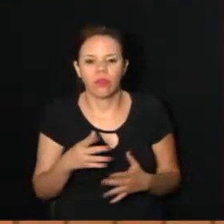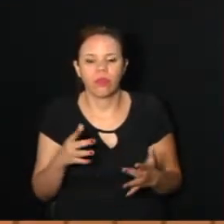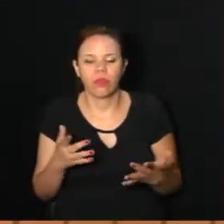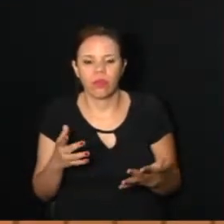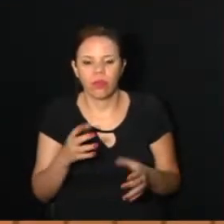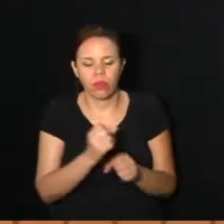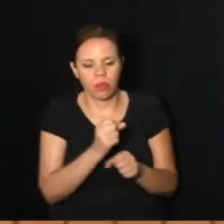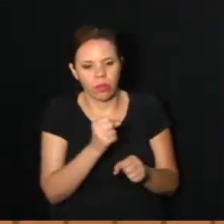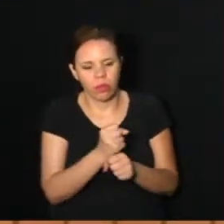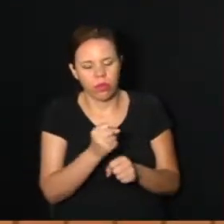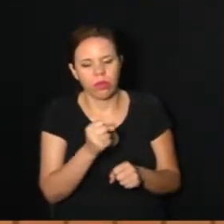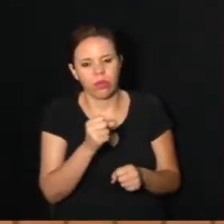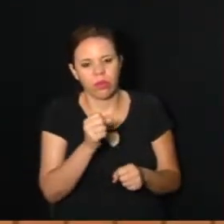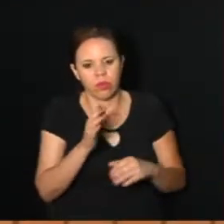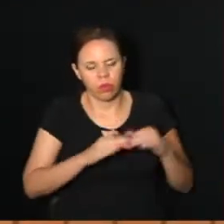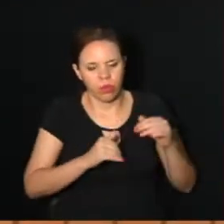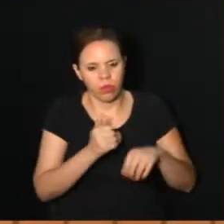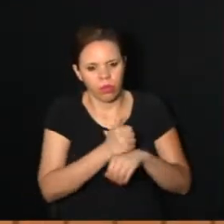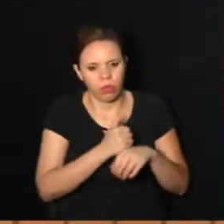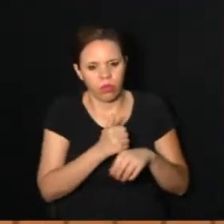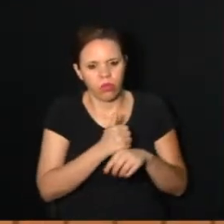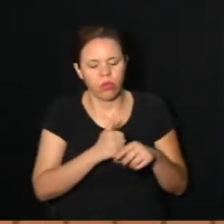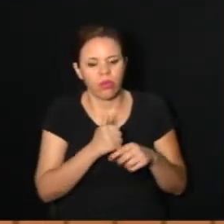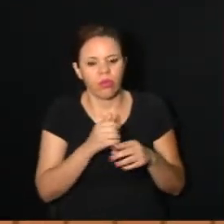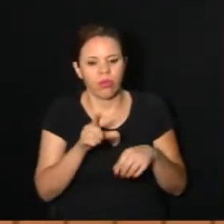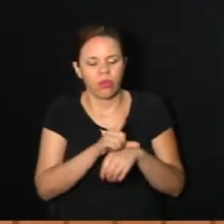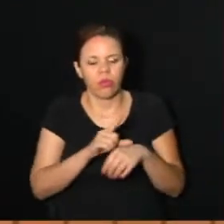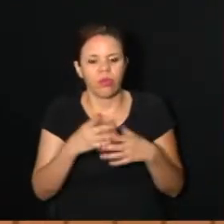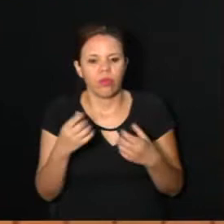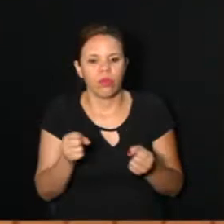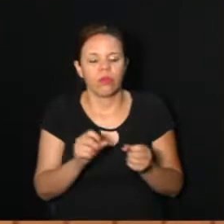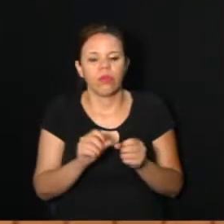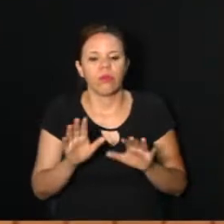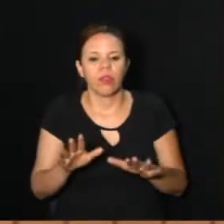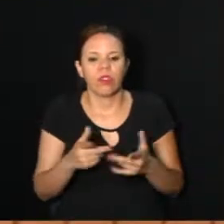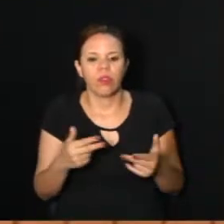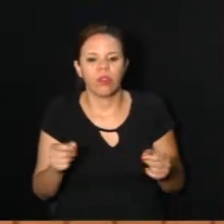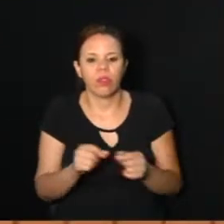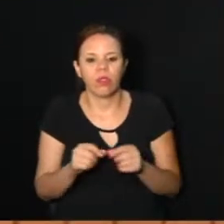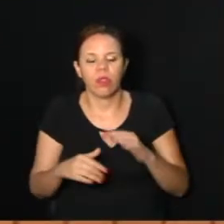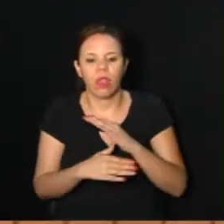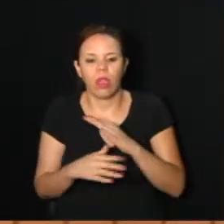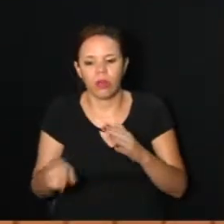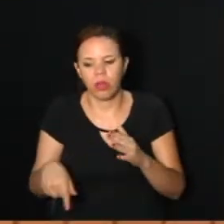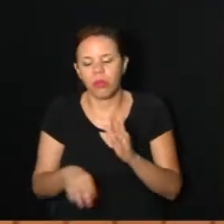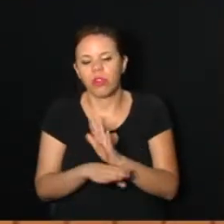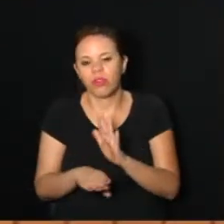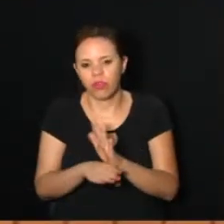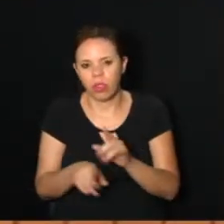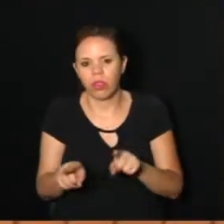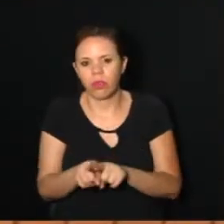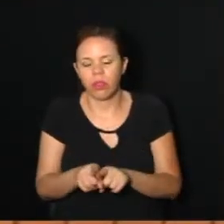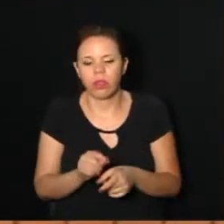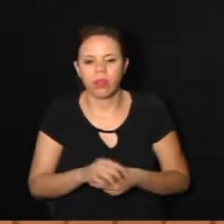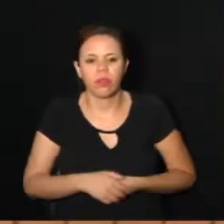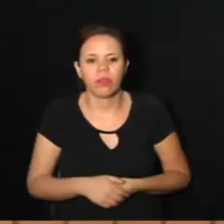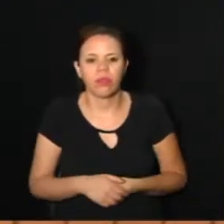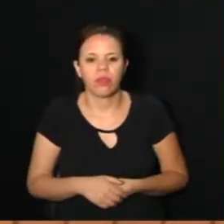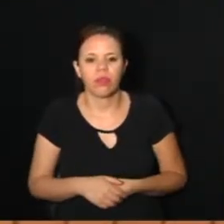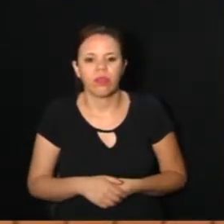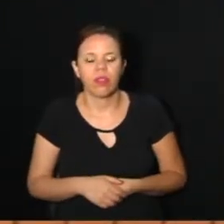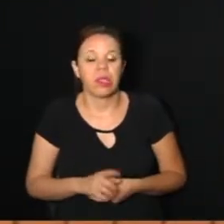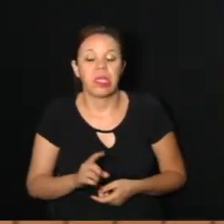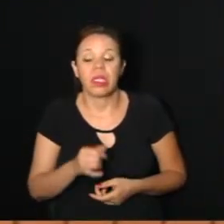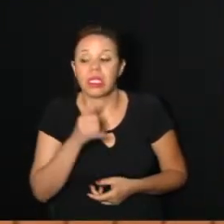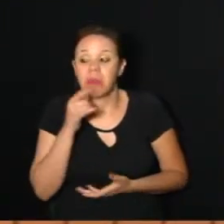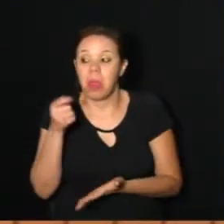contador, a par das legislações, né? Mas muita coisa a Câmara aqui pode ajudar também em não impor. Olha,